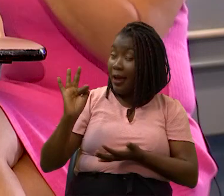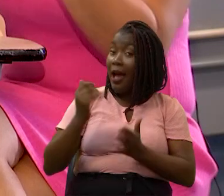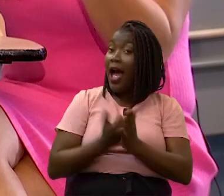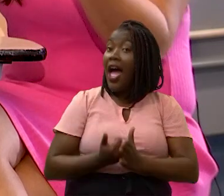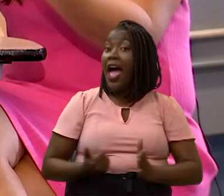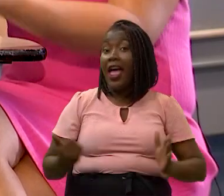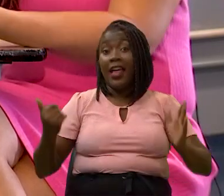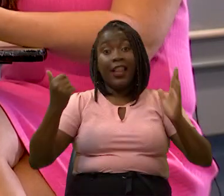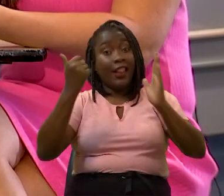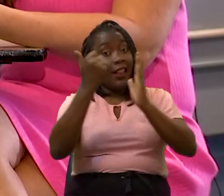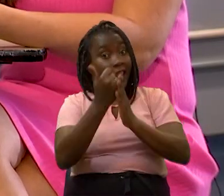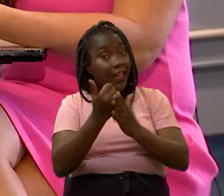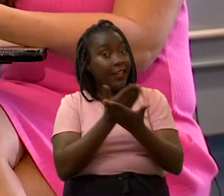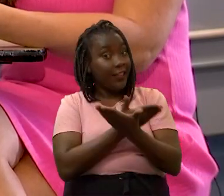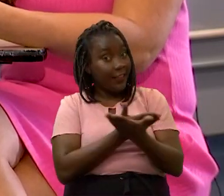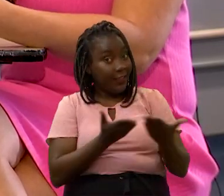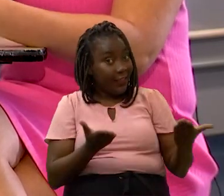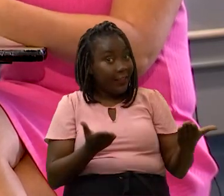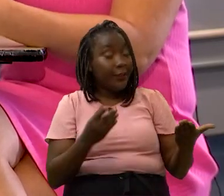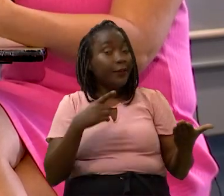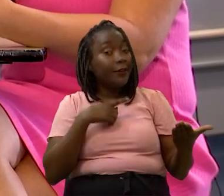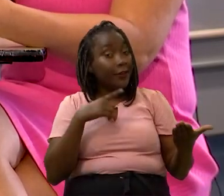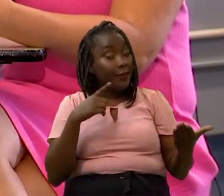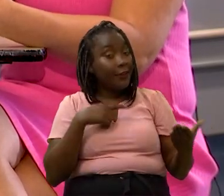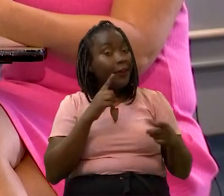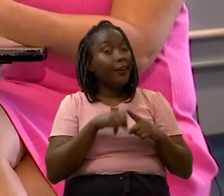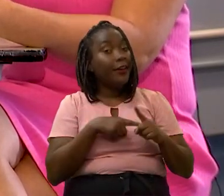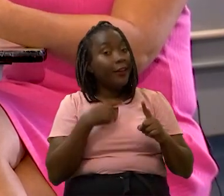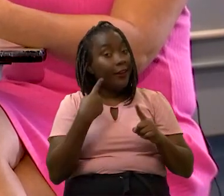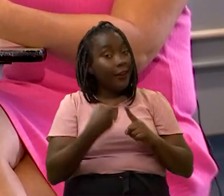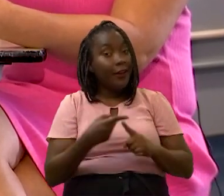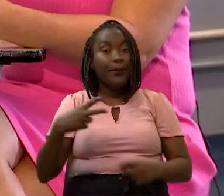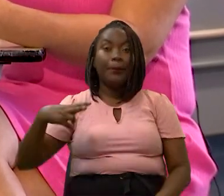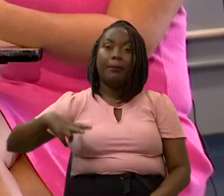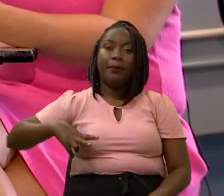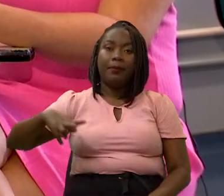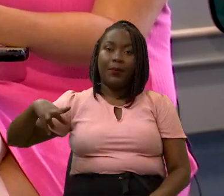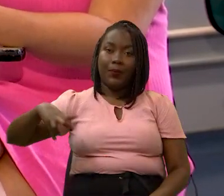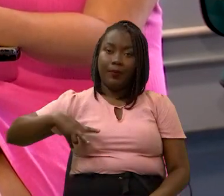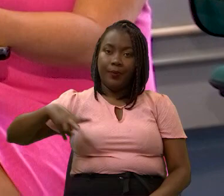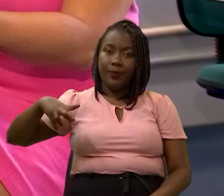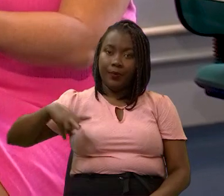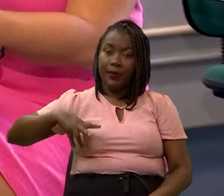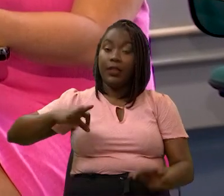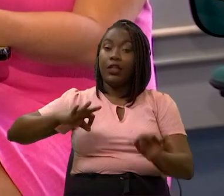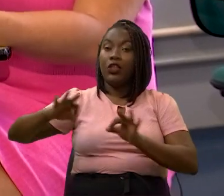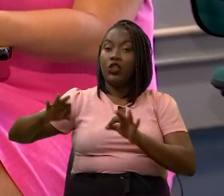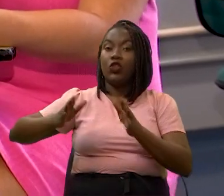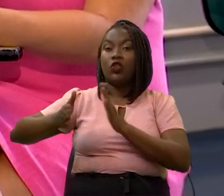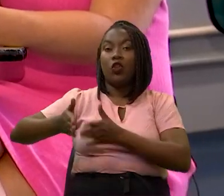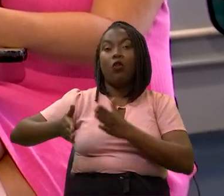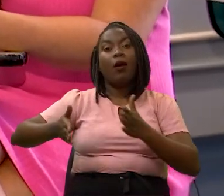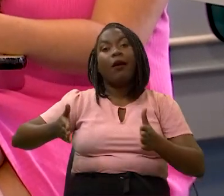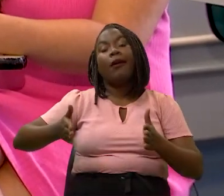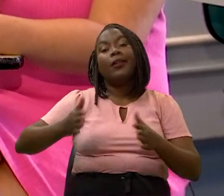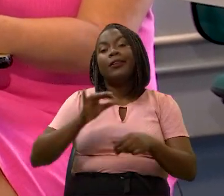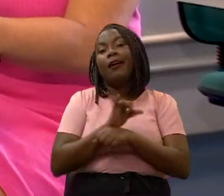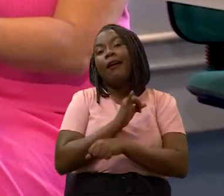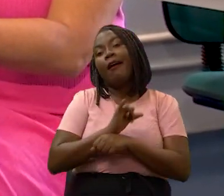federais. Além desses 3 sistemas que operam, temos também o ensino privado, que se organiza